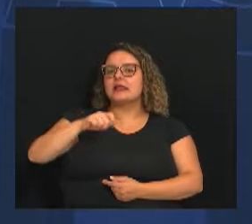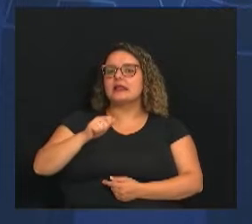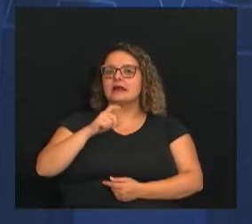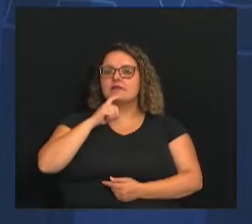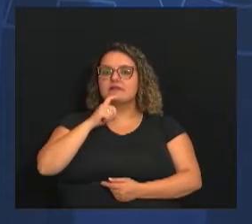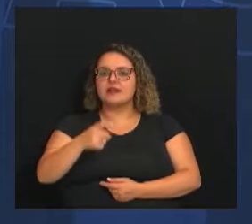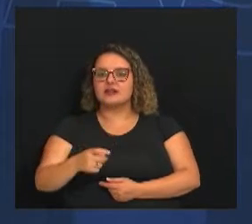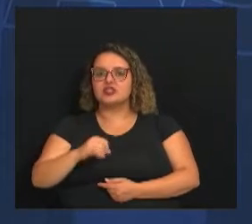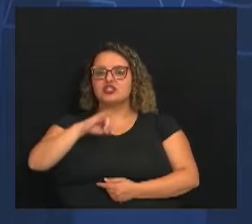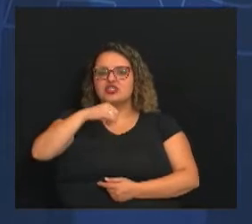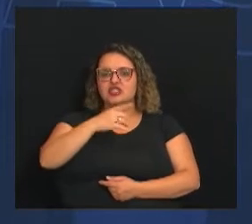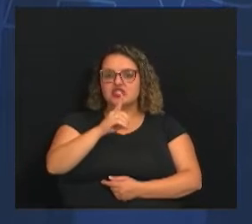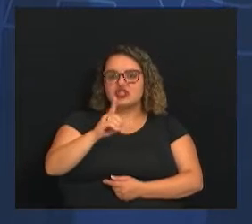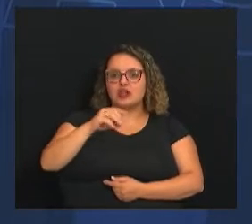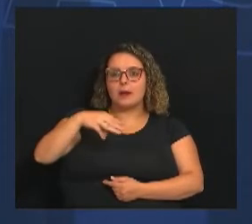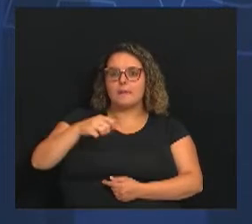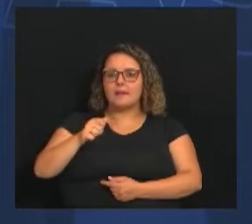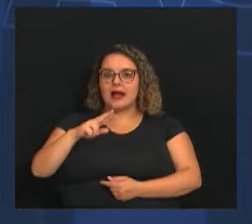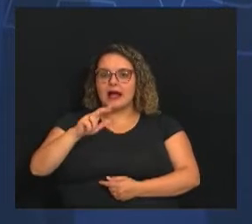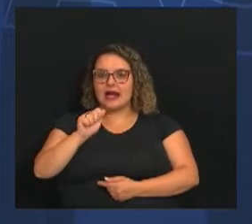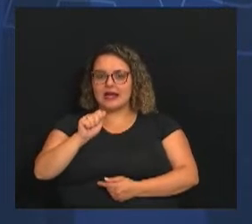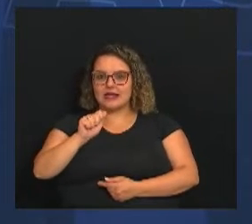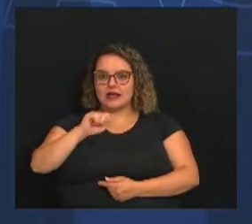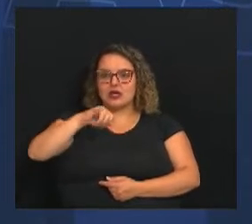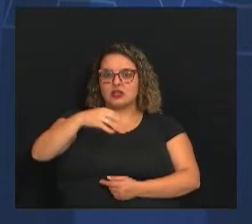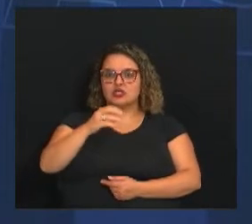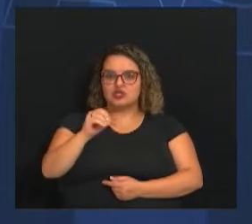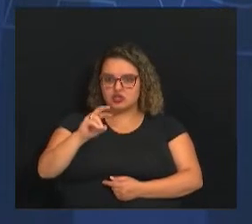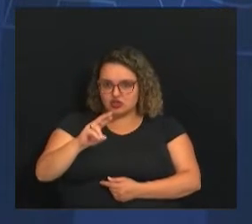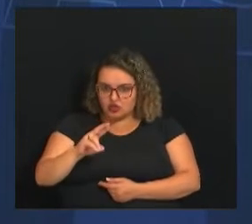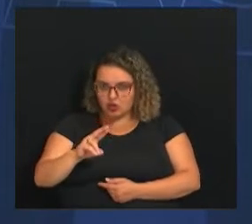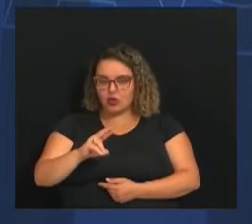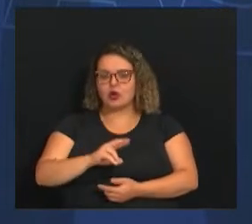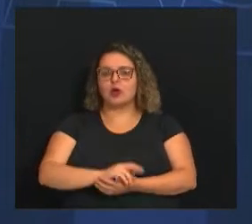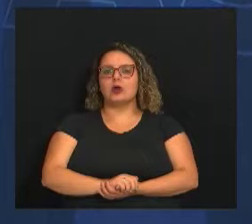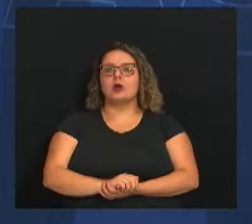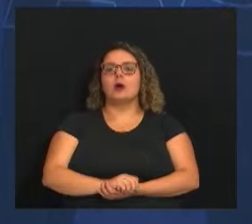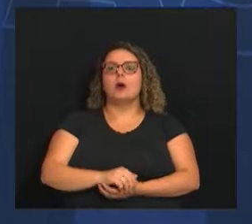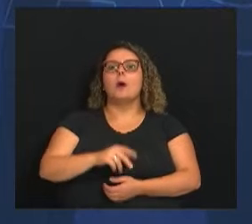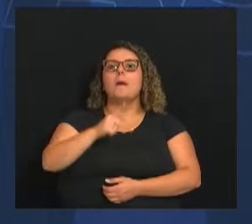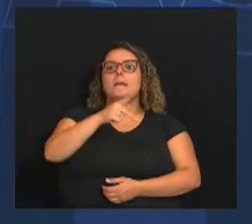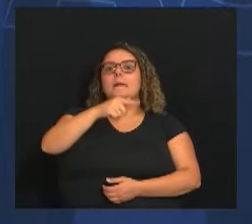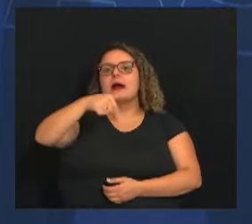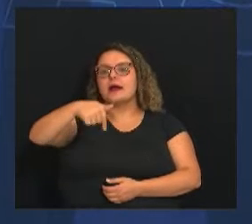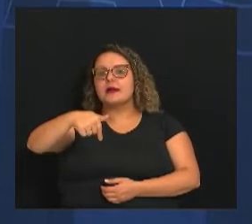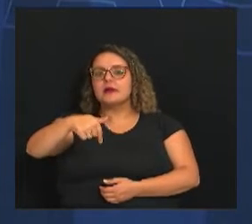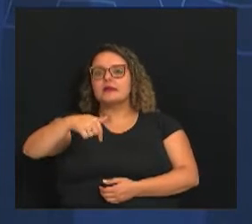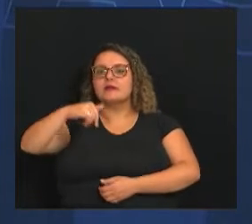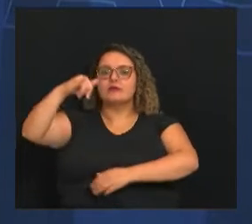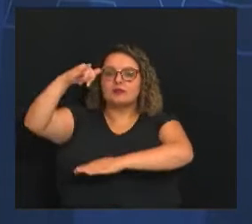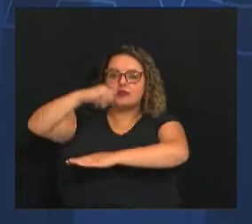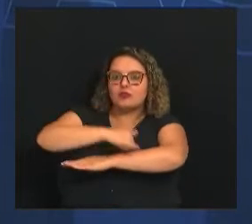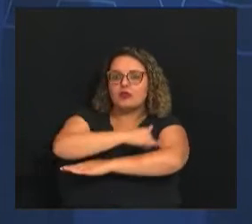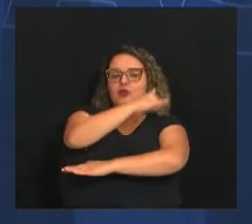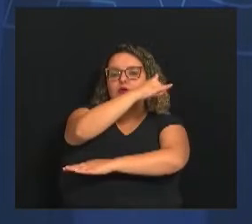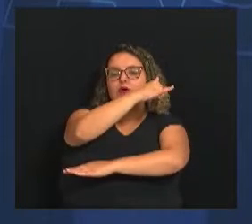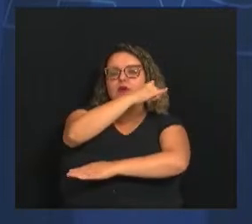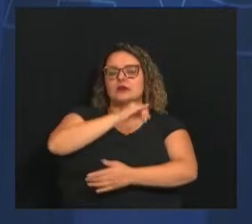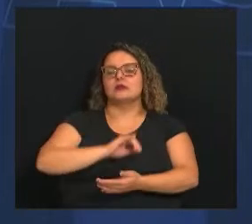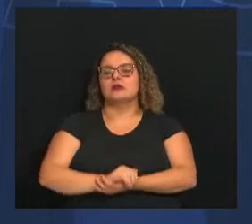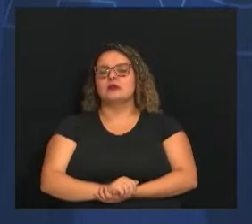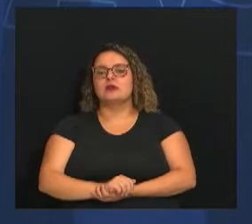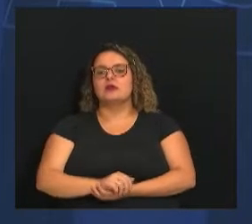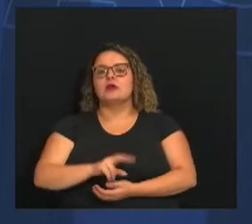Marajó, Residencial Mauro Marcondes, Parque Aeroporto de Viracopos, Residencial